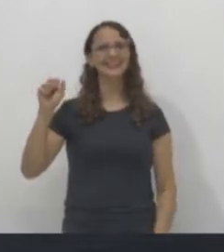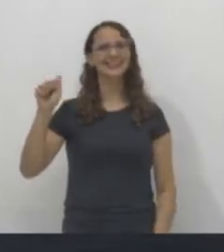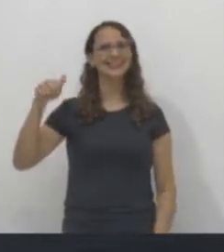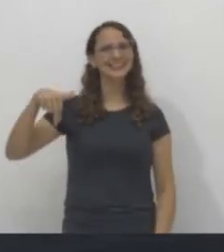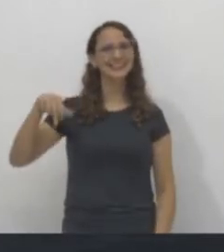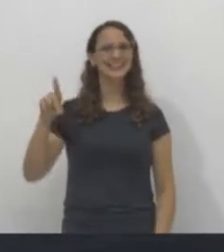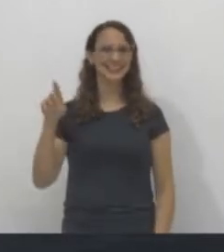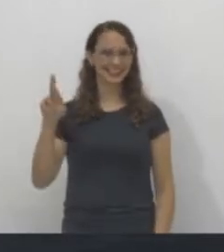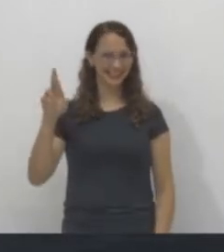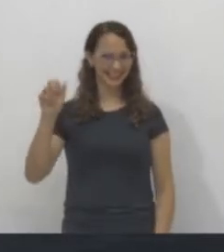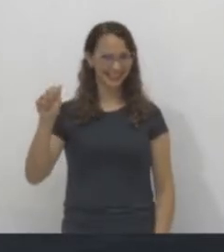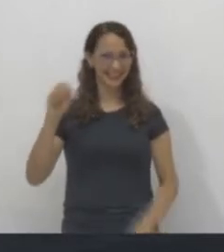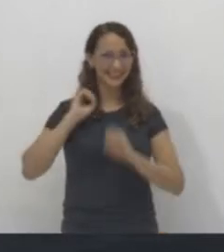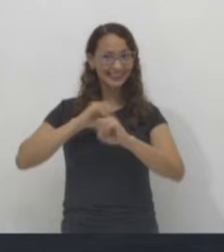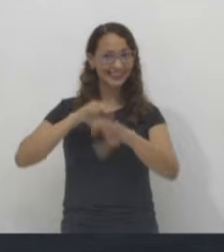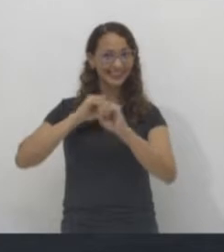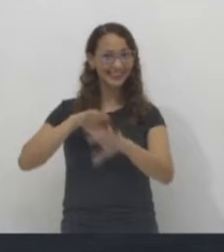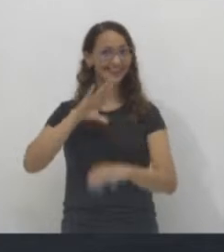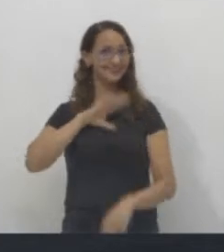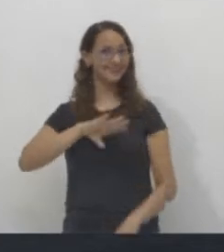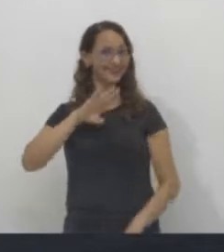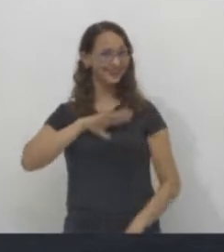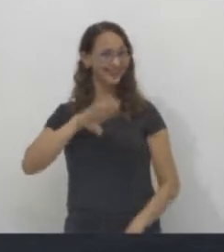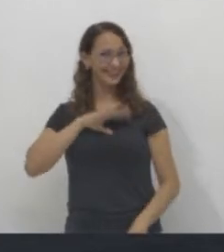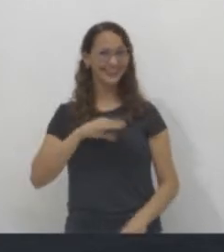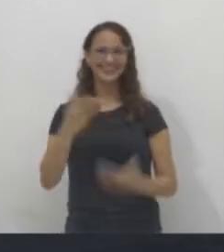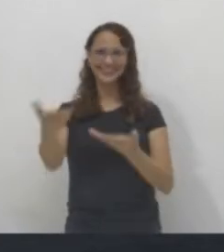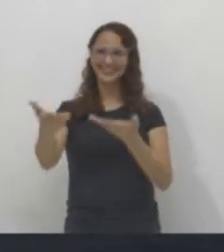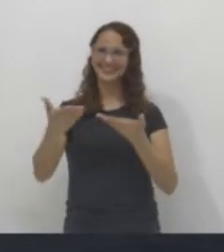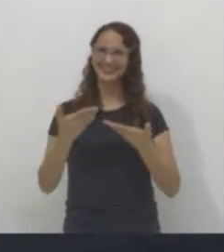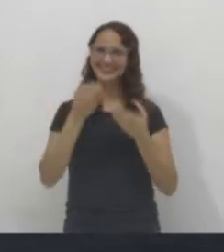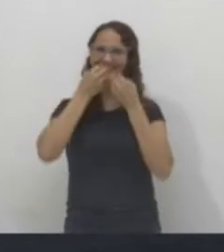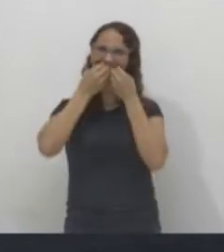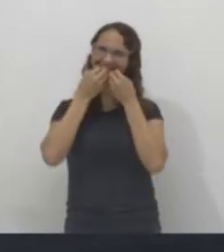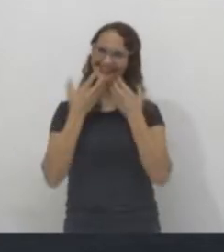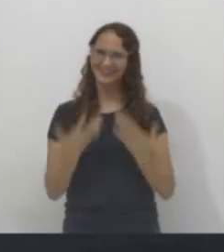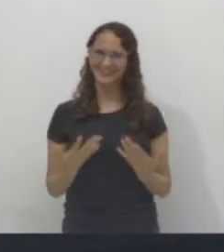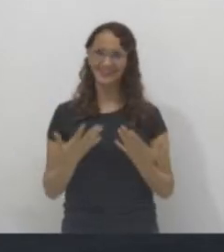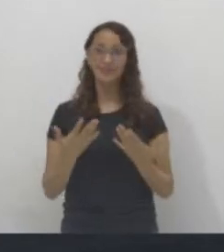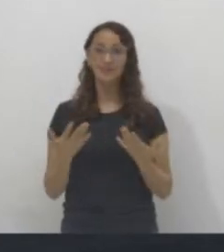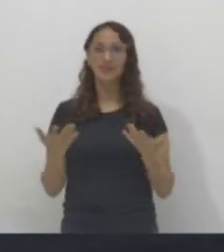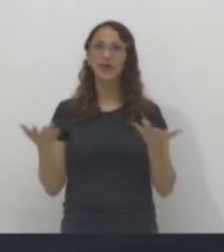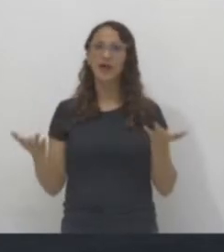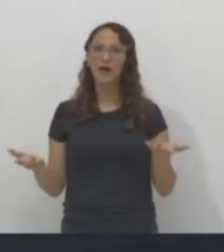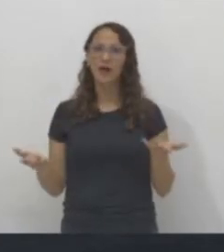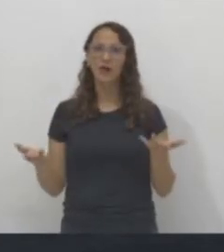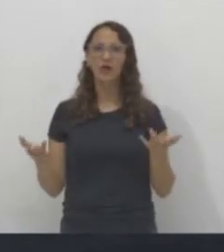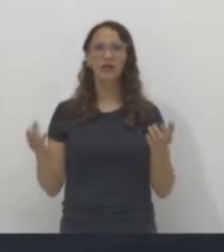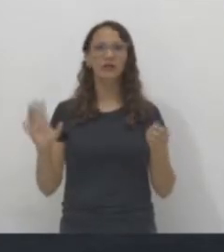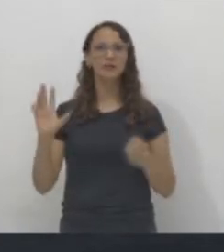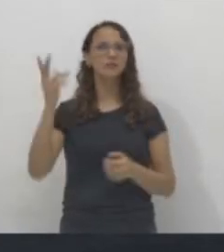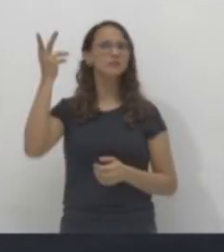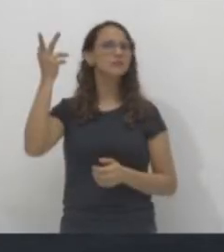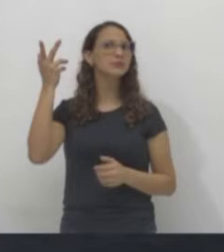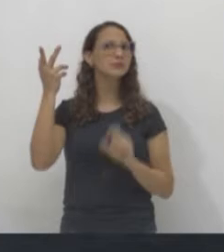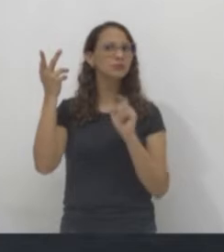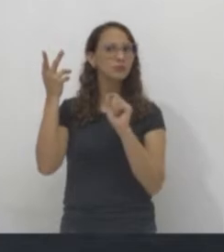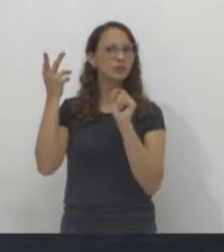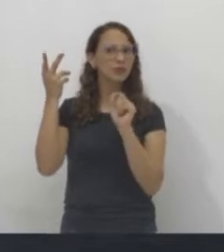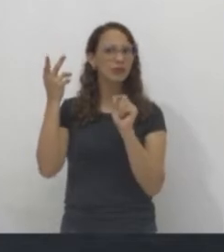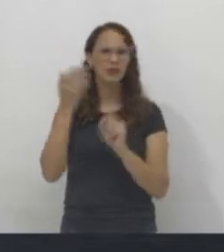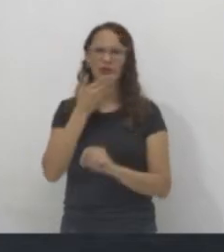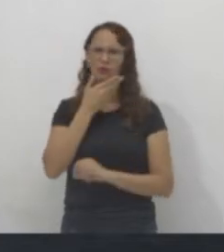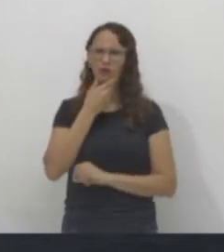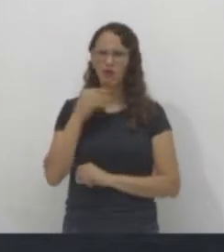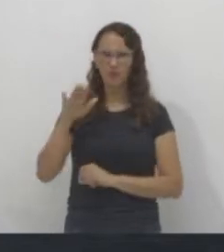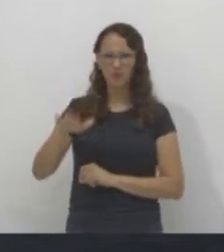língua portuguesa. Sejam todos muito bem-vindos. Pessoal, olhem essa situação. O Joãozinho pegou